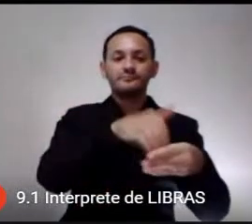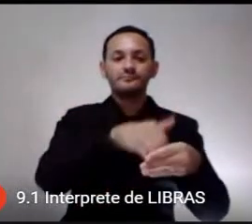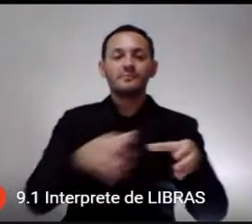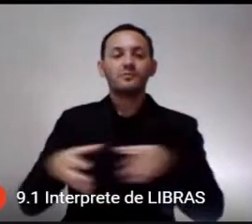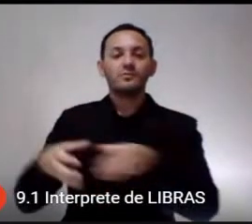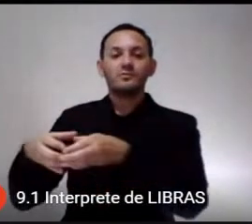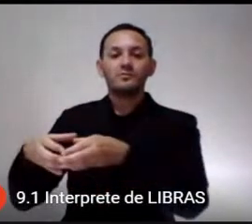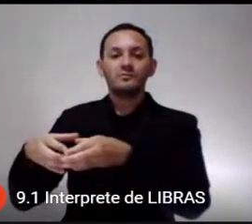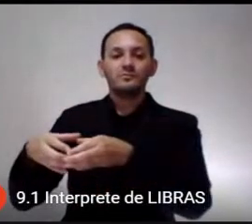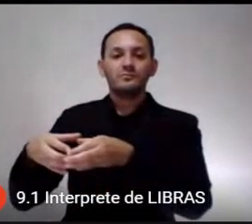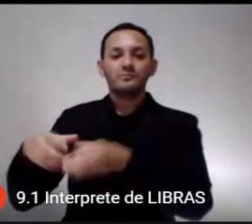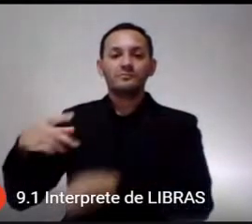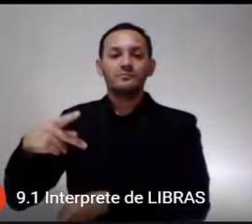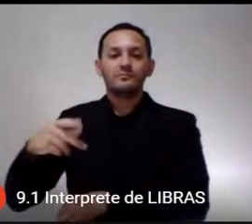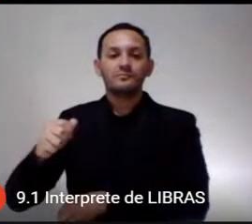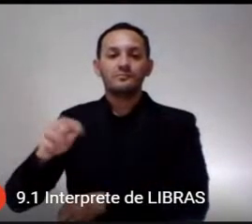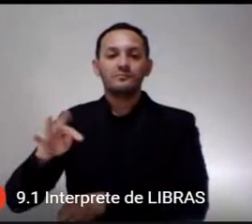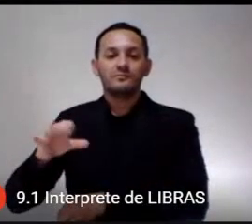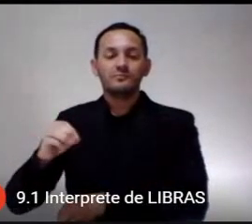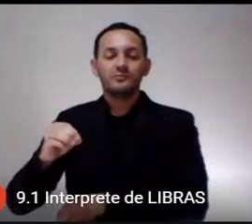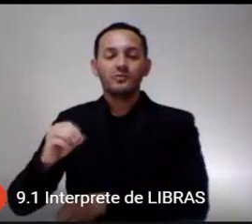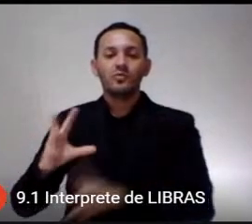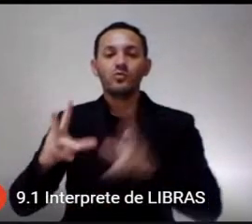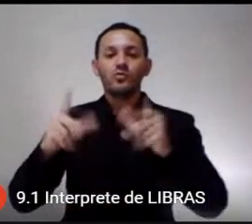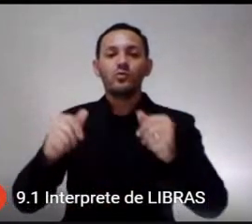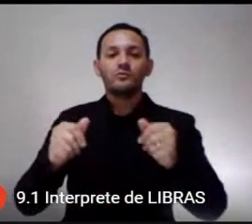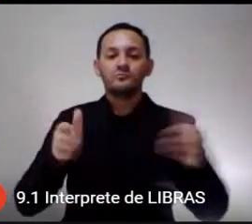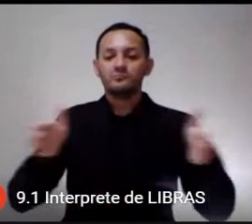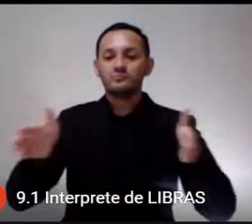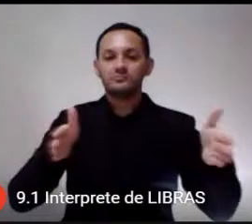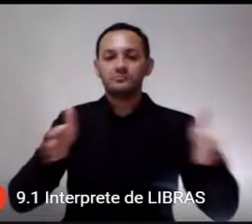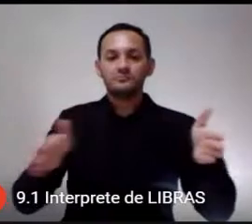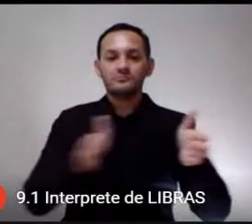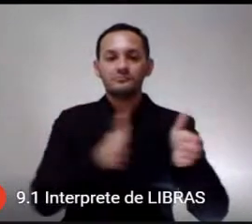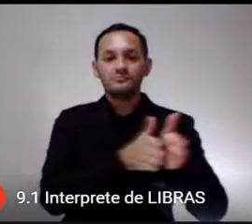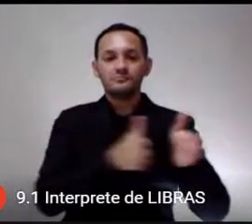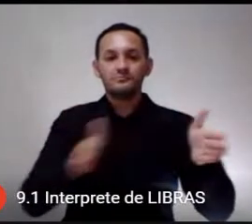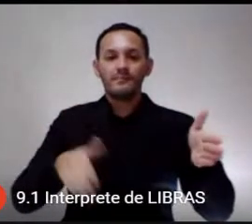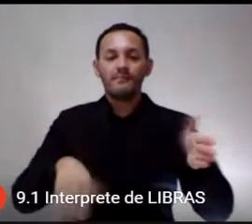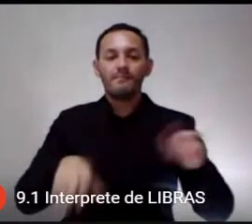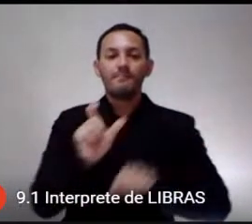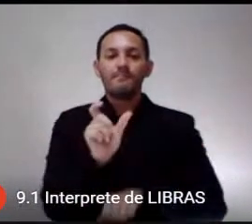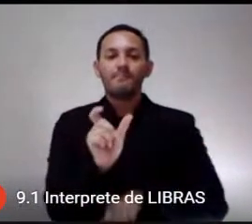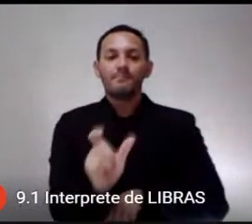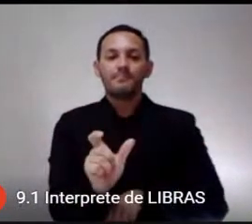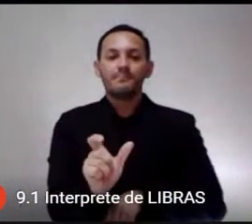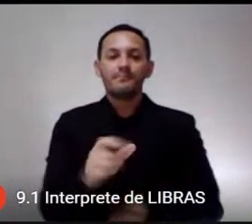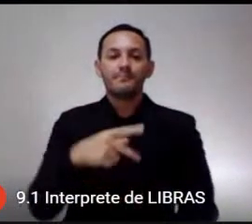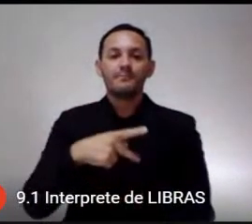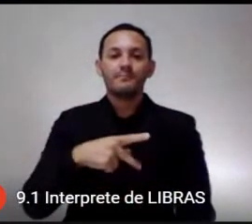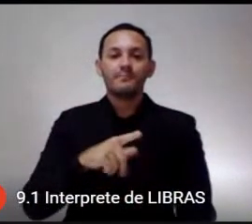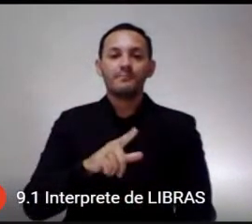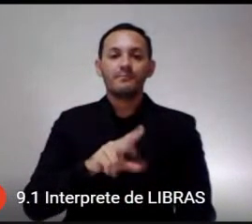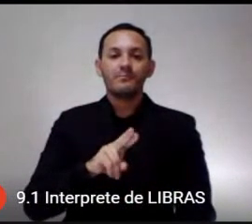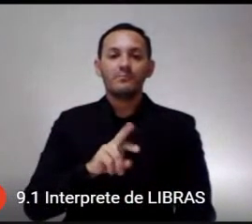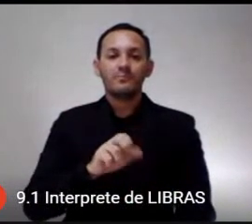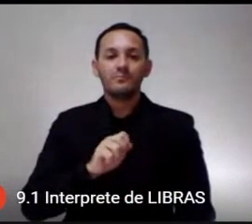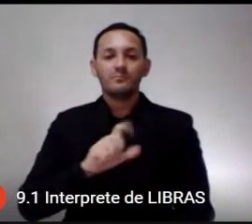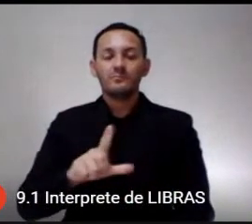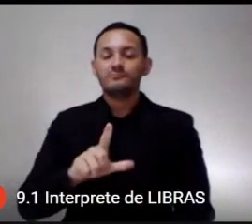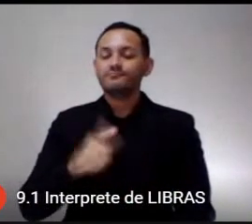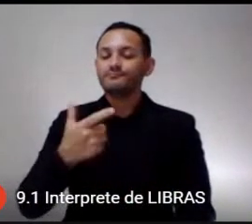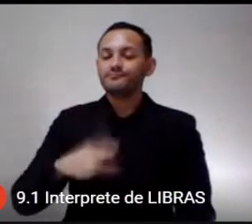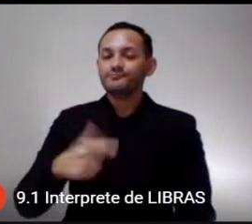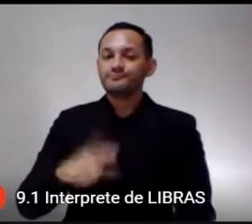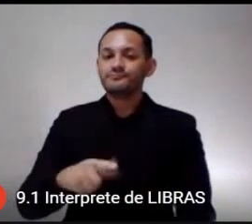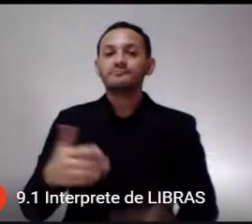usa o termo no plural, prazos. O legislador não utiliza palavras vãs, portanto, está claro